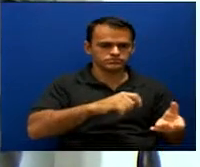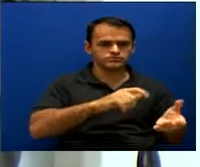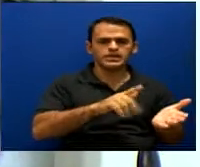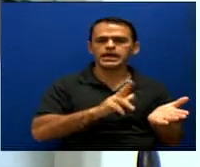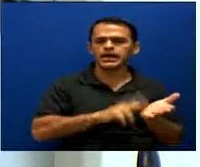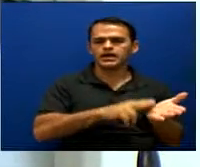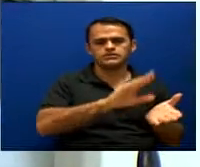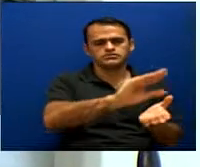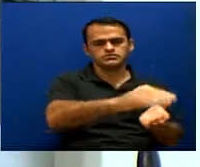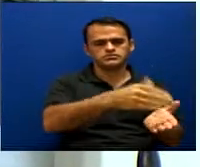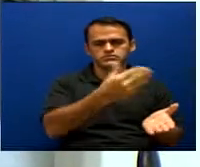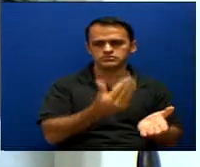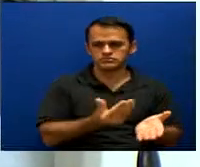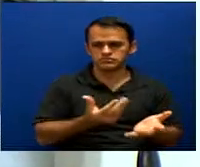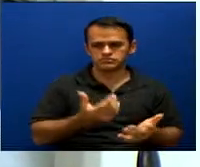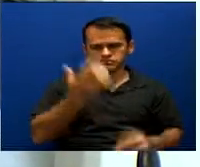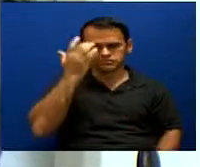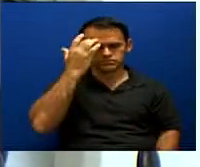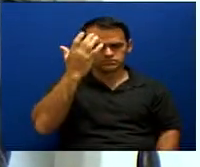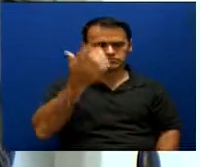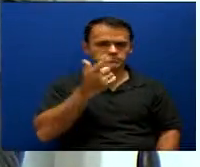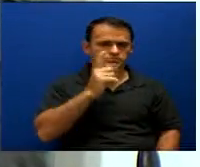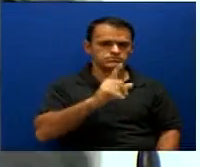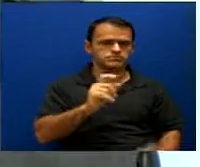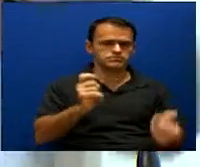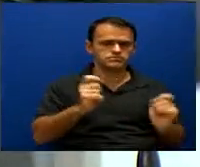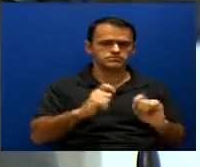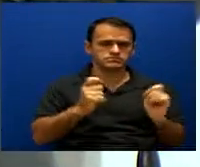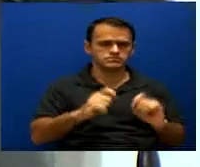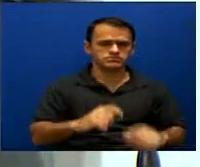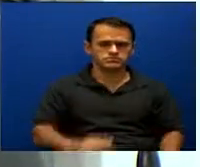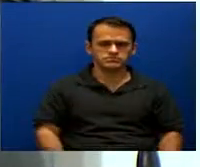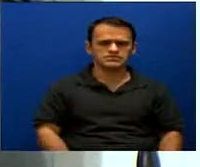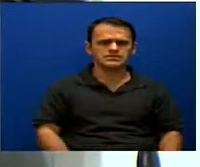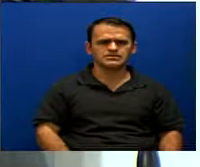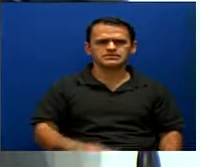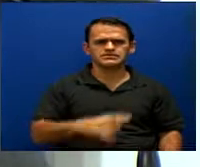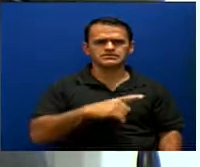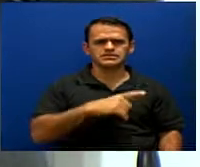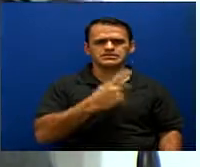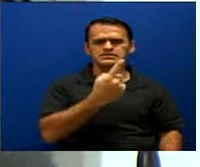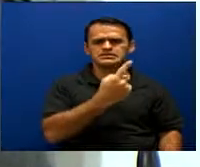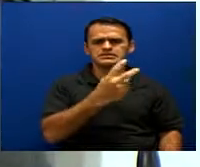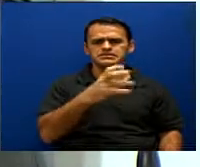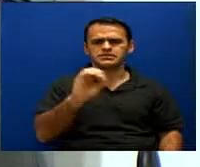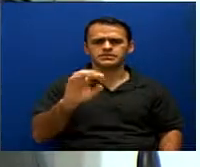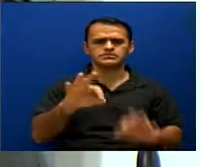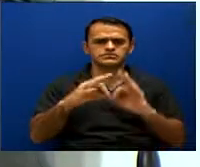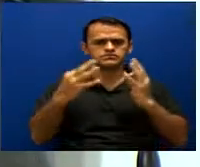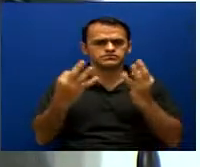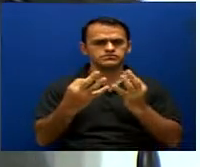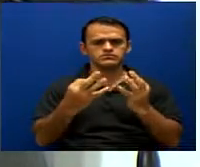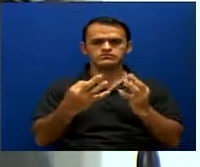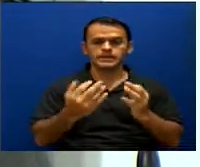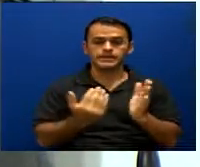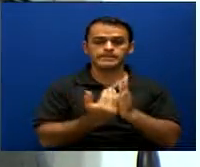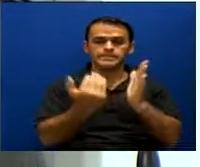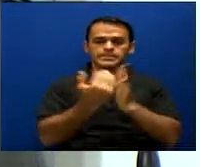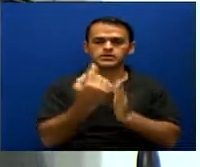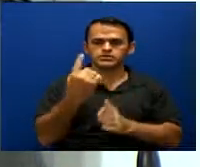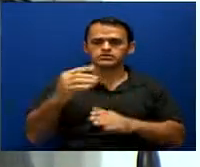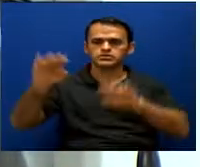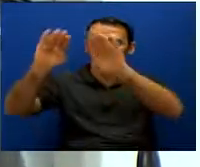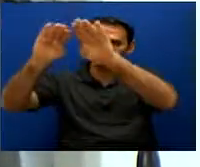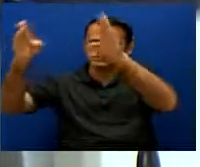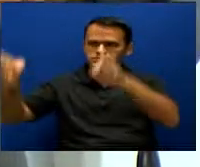retira no bairro. No bairro mesmo. Ah, tem mais de 350 famílias, põe mais uma caixa, põe